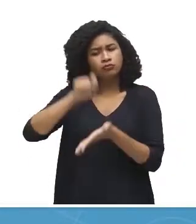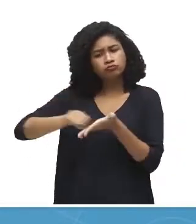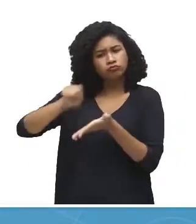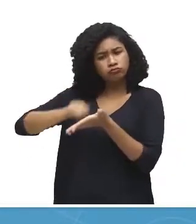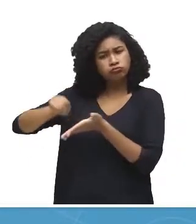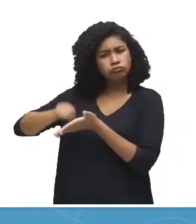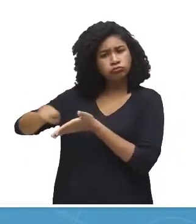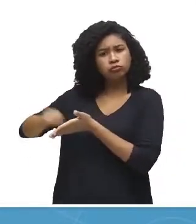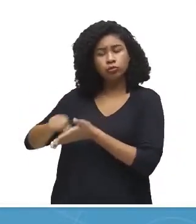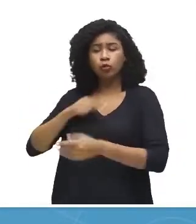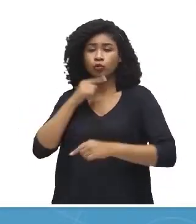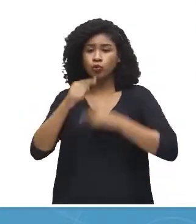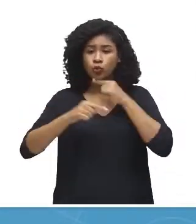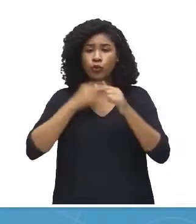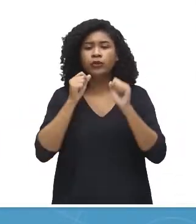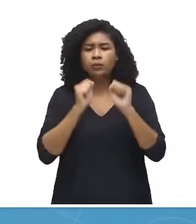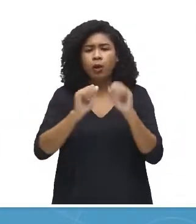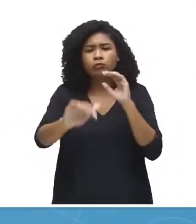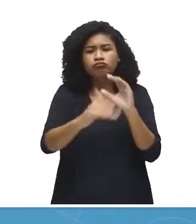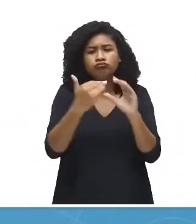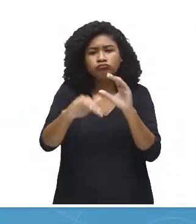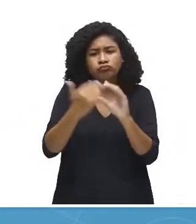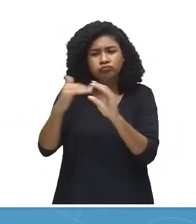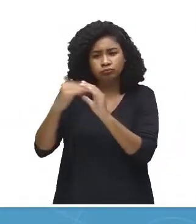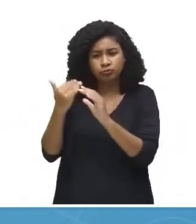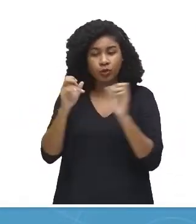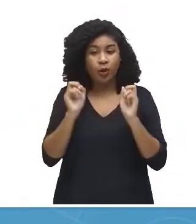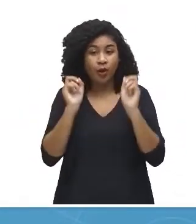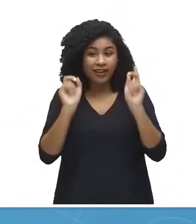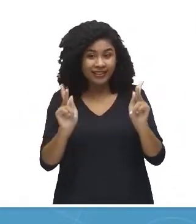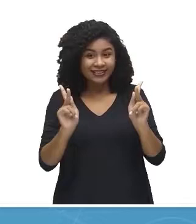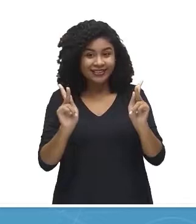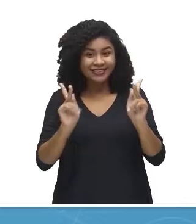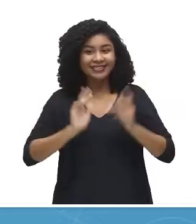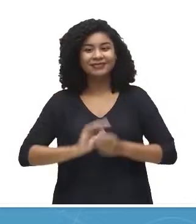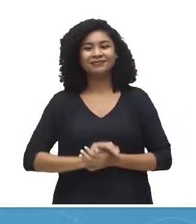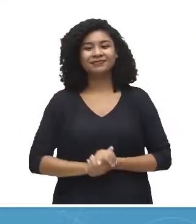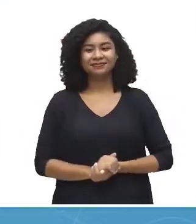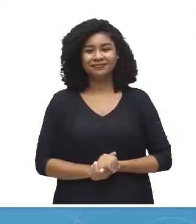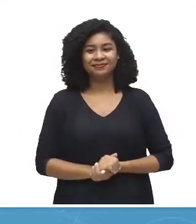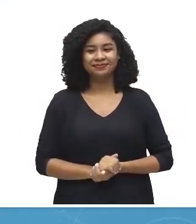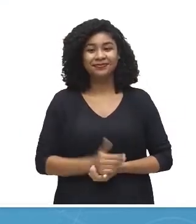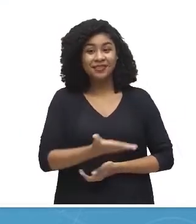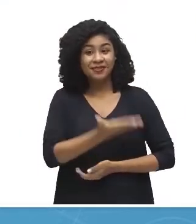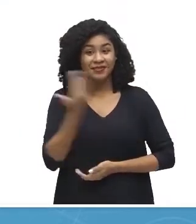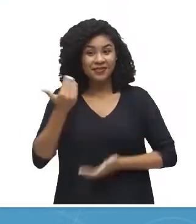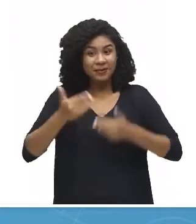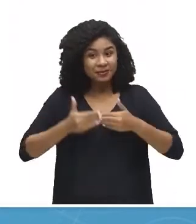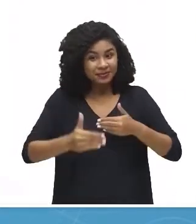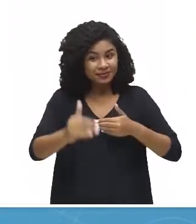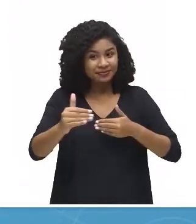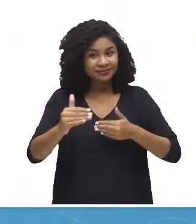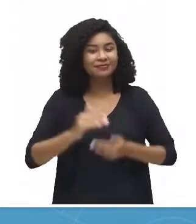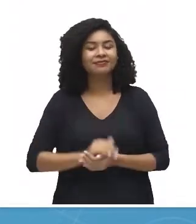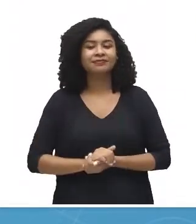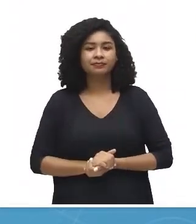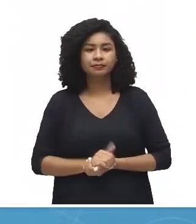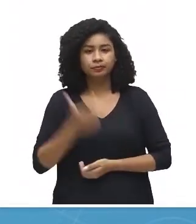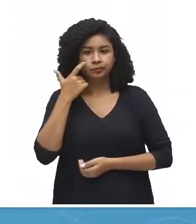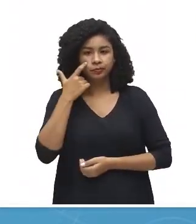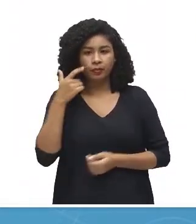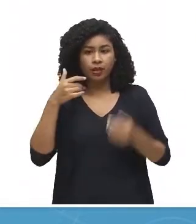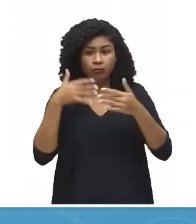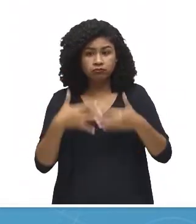dúvida, perguntem lá no chat que a gente tem professores de plantão, tá certo? Então, vamos lá. O tecido epitelial,